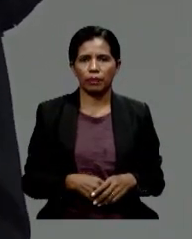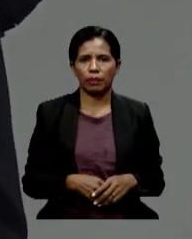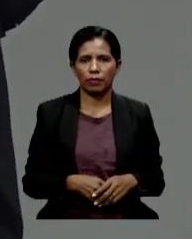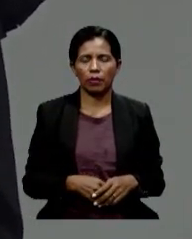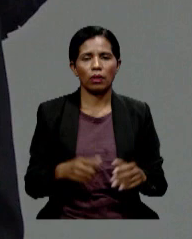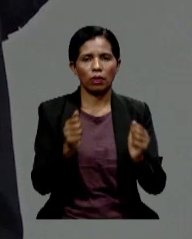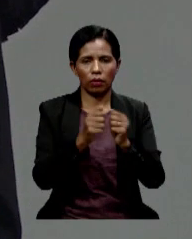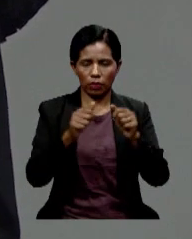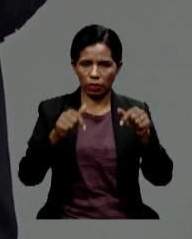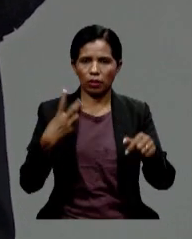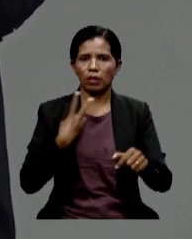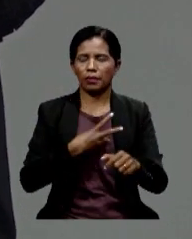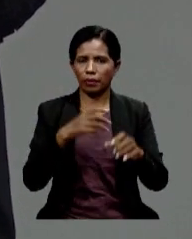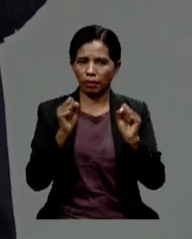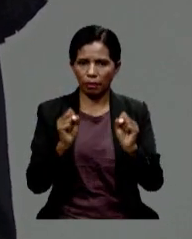ho ira nemaca, e ta bele,